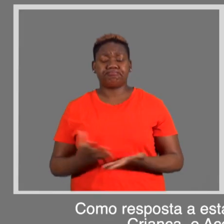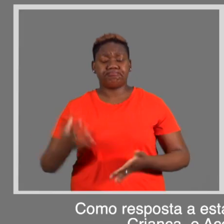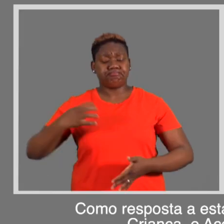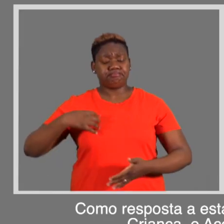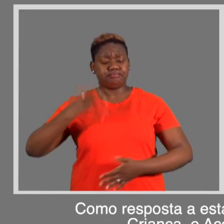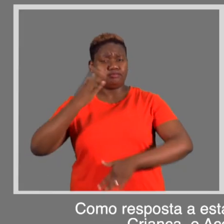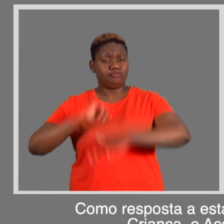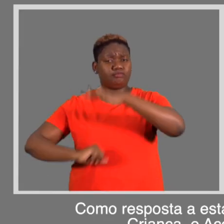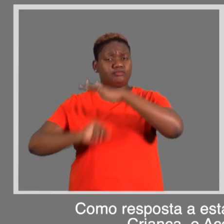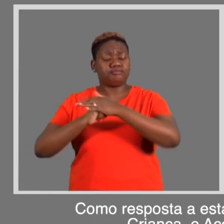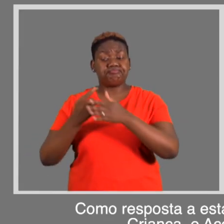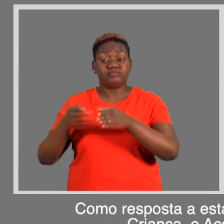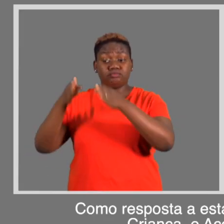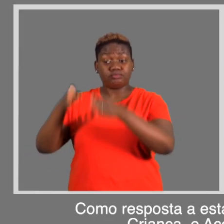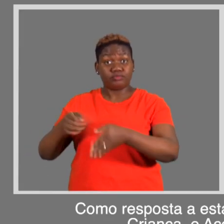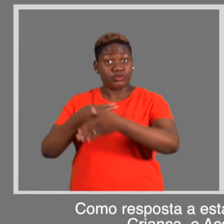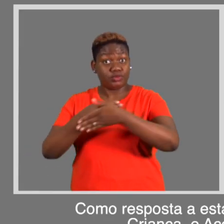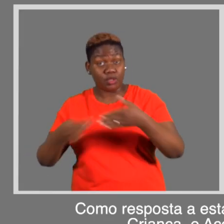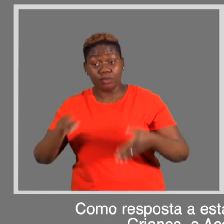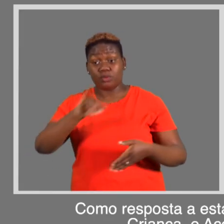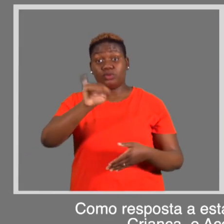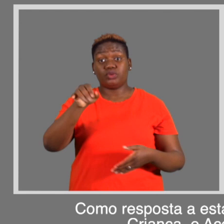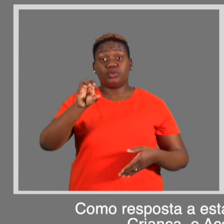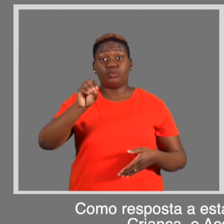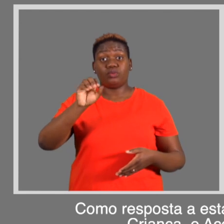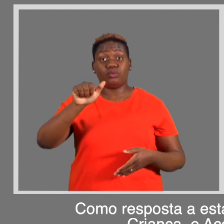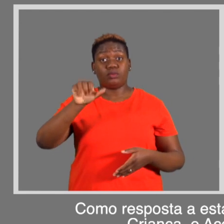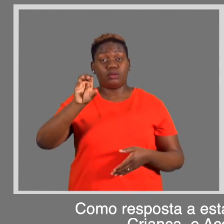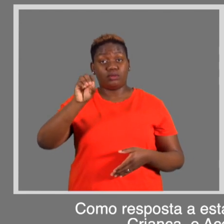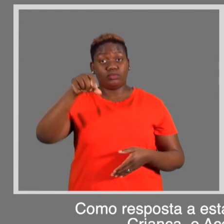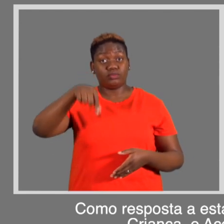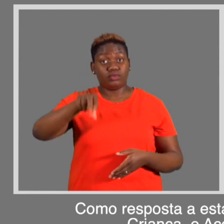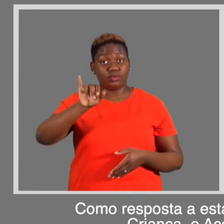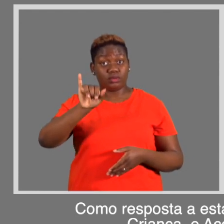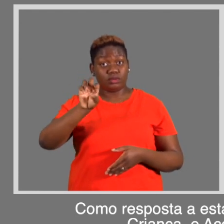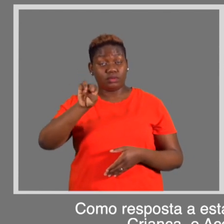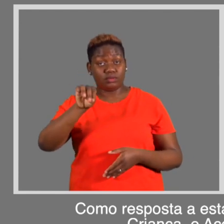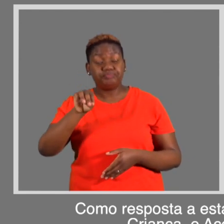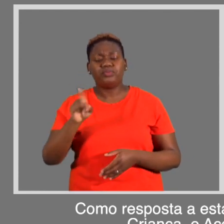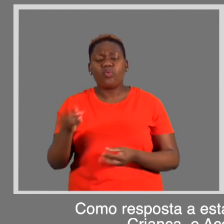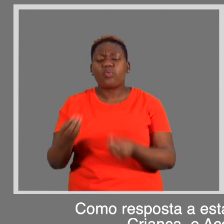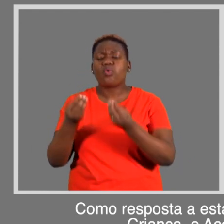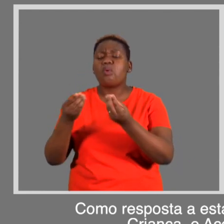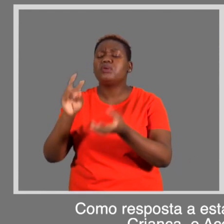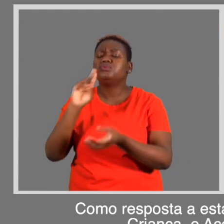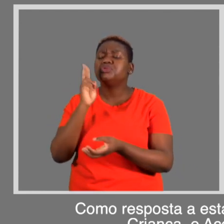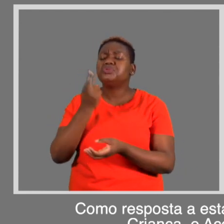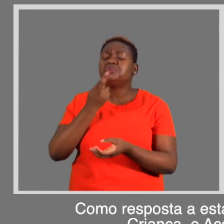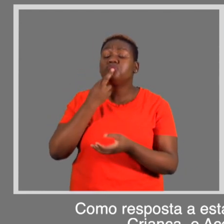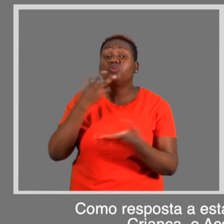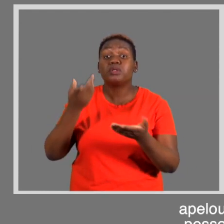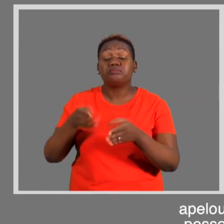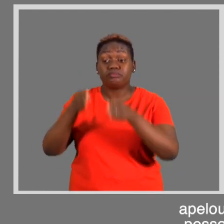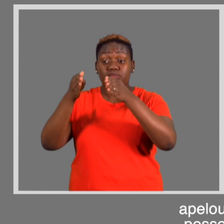Como resposta a estas inquietações, a diretora do Gênero, Criança e Ação Social da cidade de Maputo, Isilda